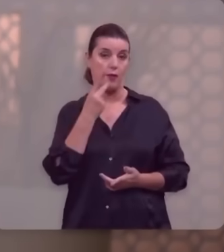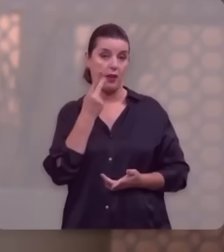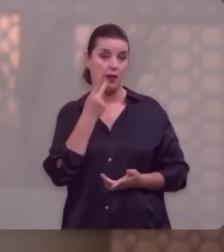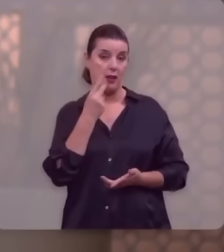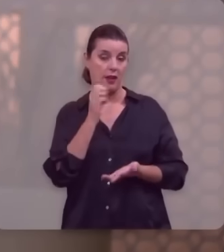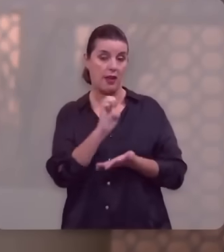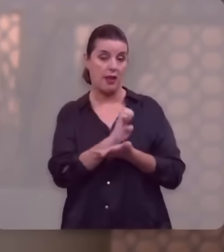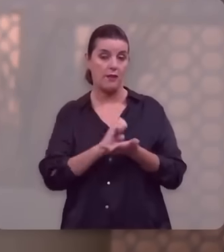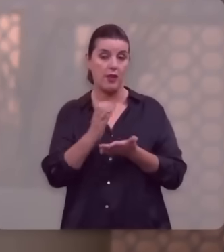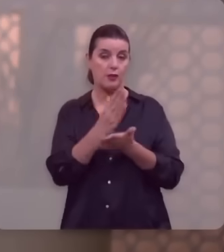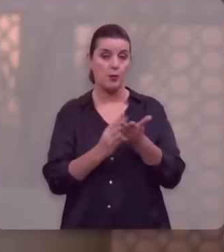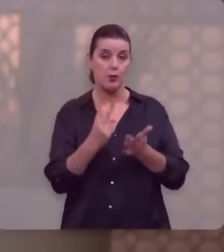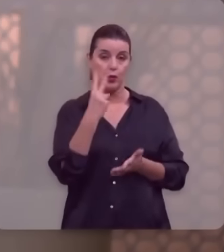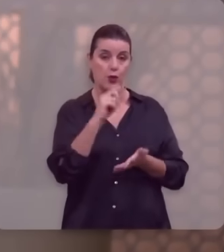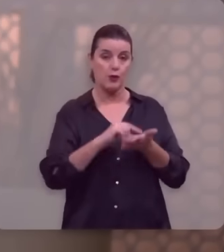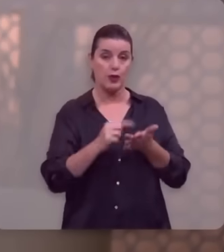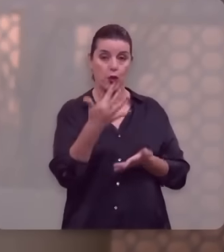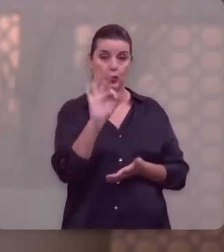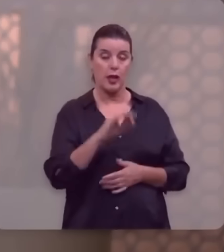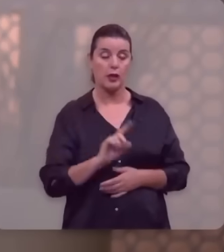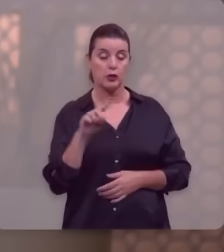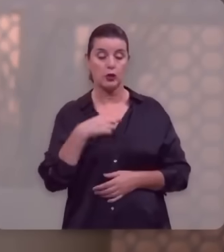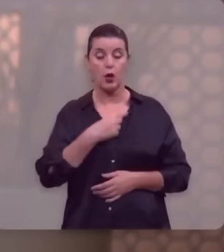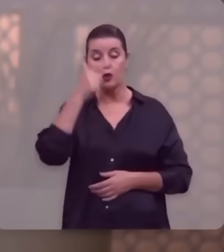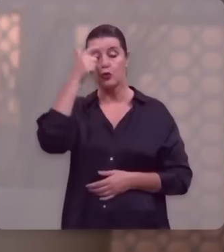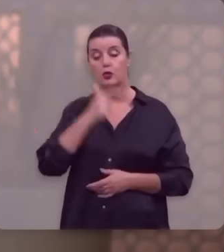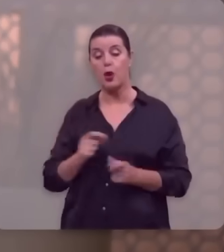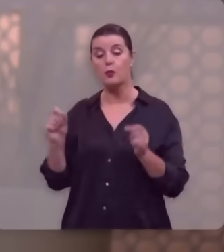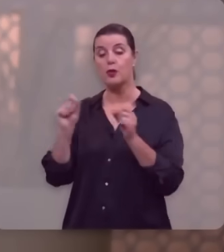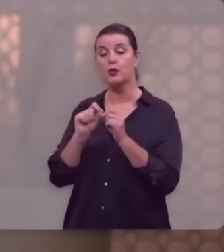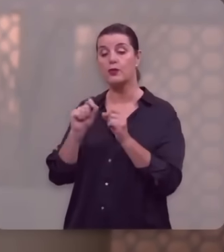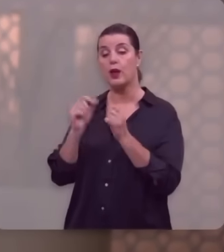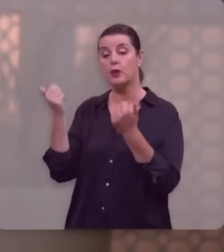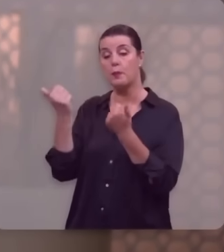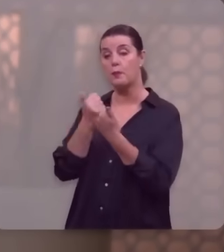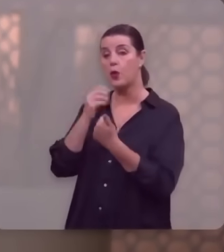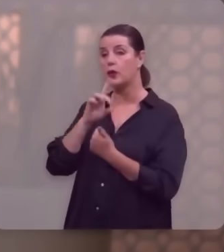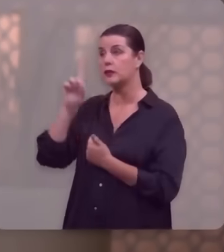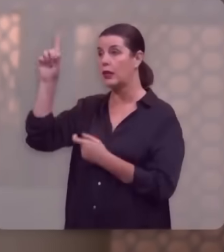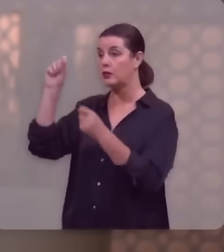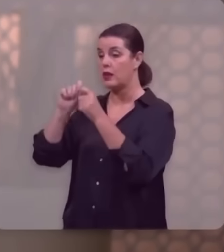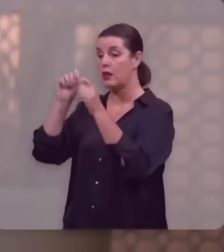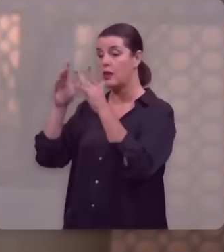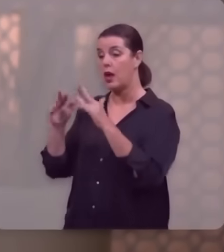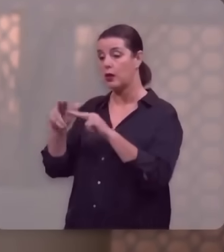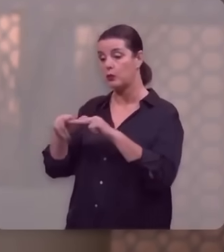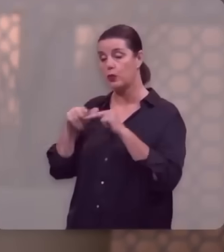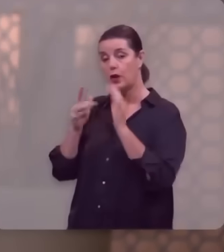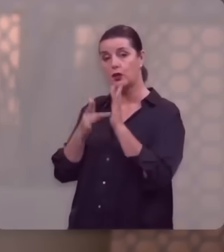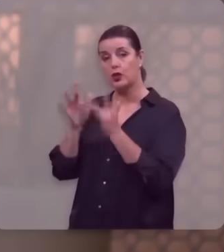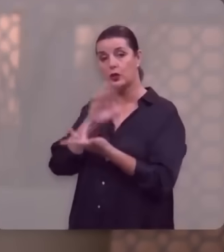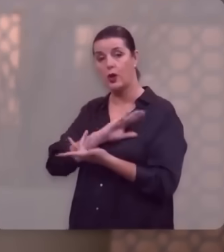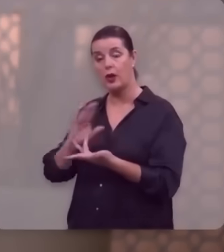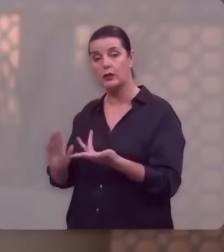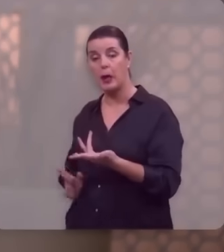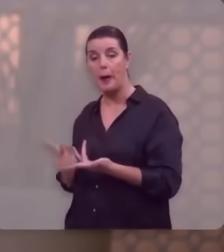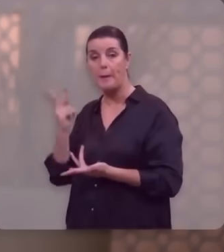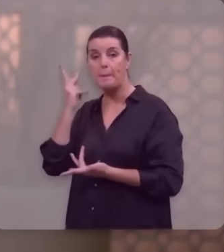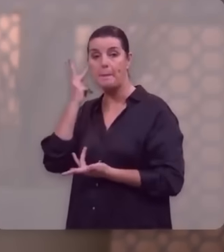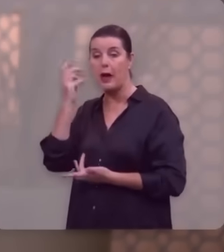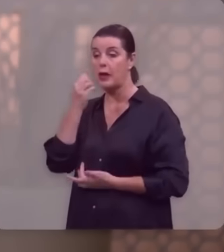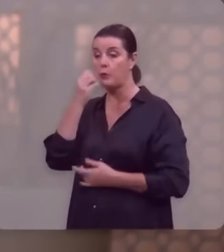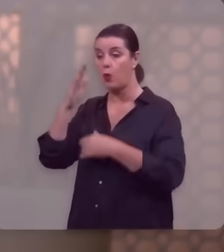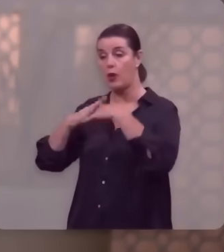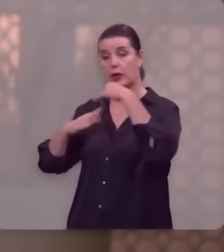Capítulo 2 Versículo 10 que nós somos feitura de Deus criados em Cristo Jesus para as